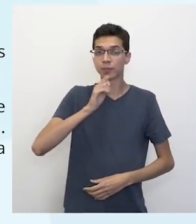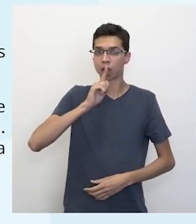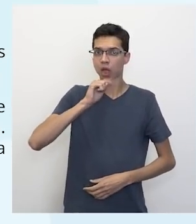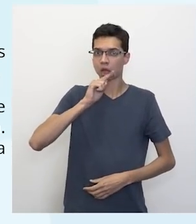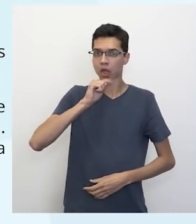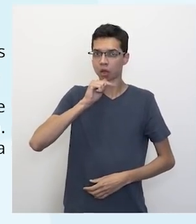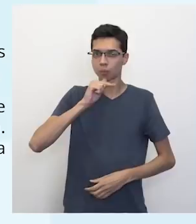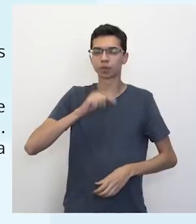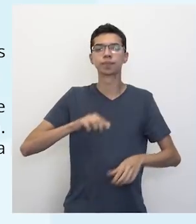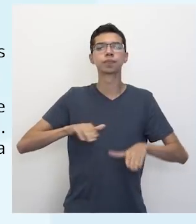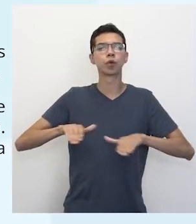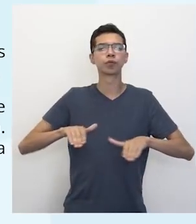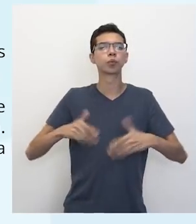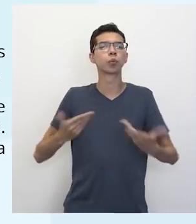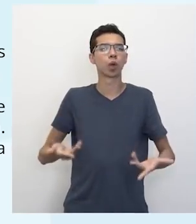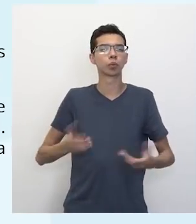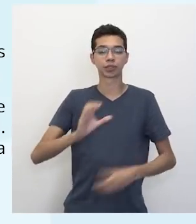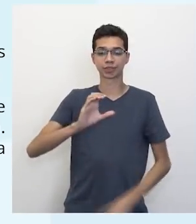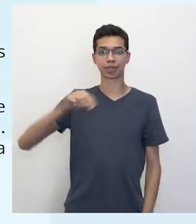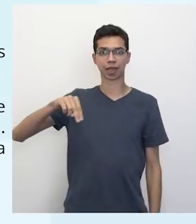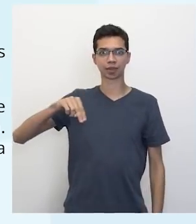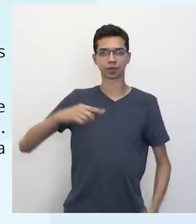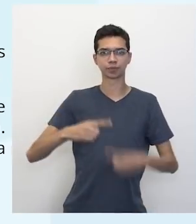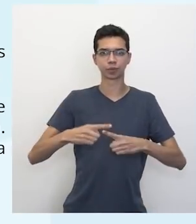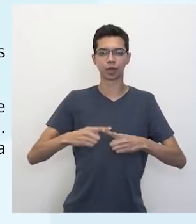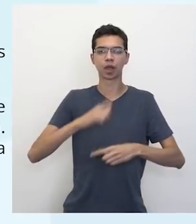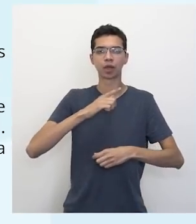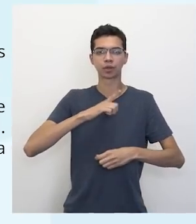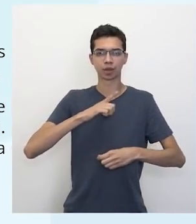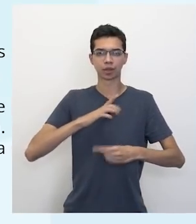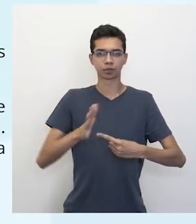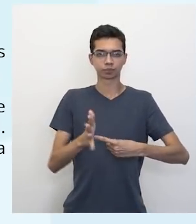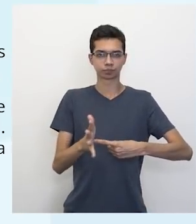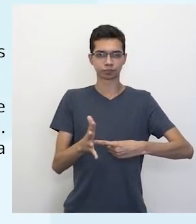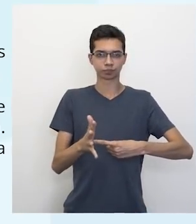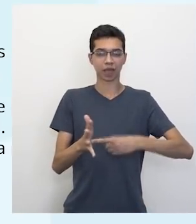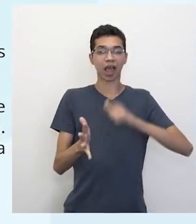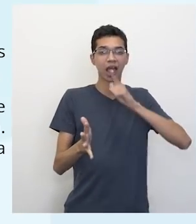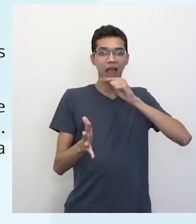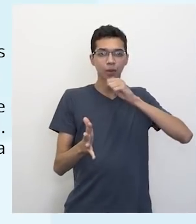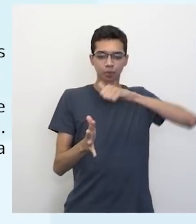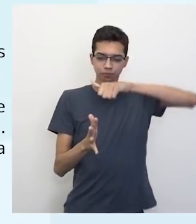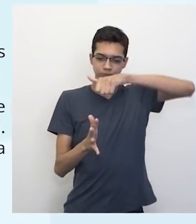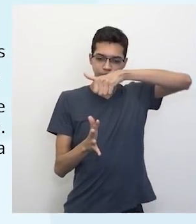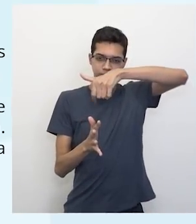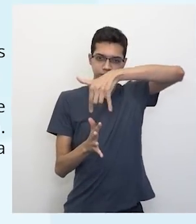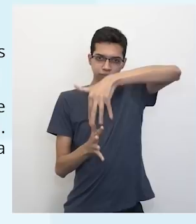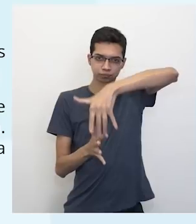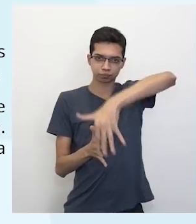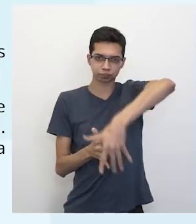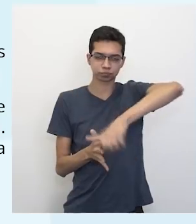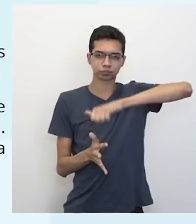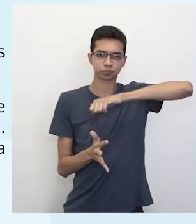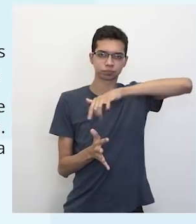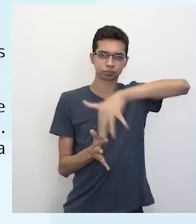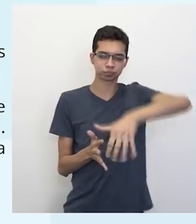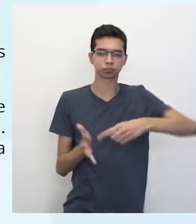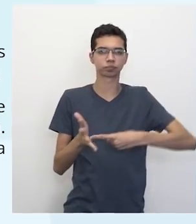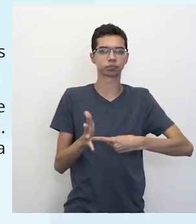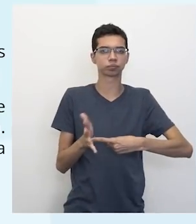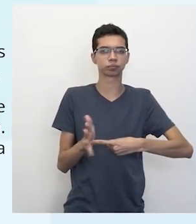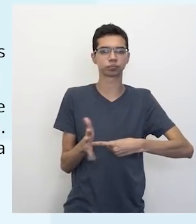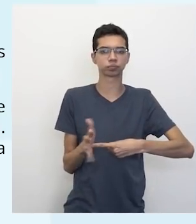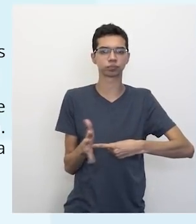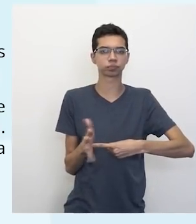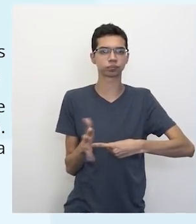movimento é uma energia cinética, movimenta a pá da turbina, que a transforma no gerador em energia elétrica.